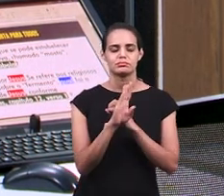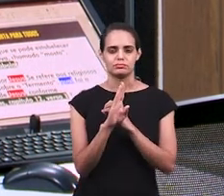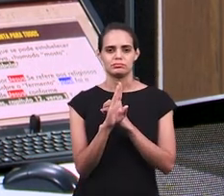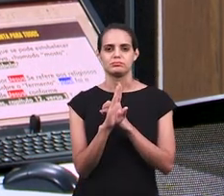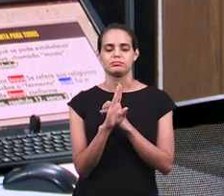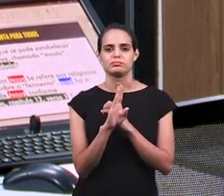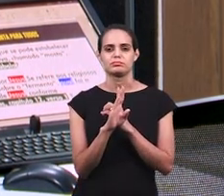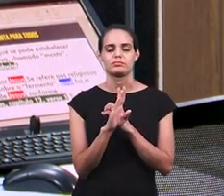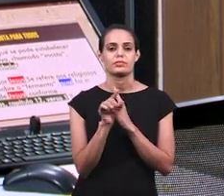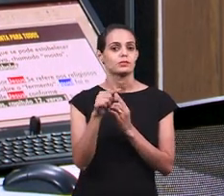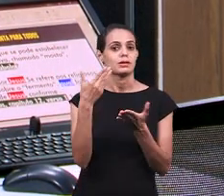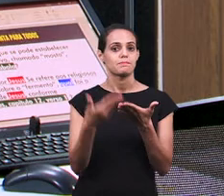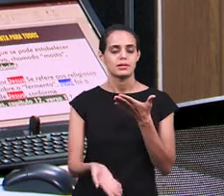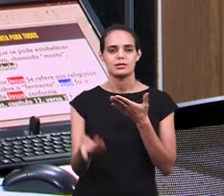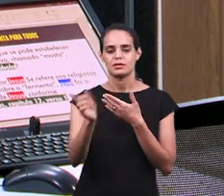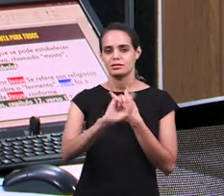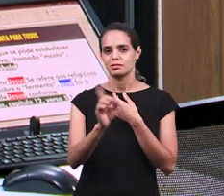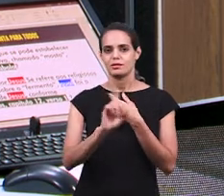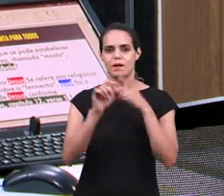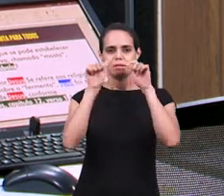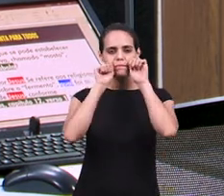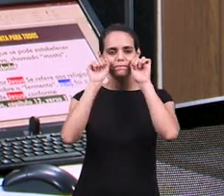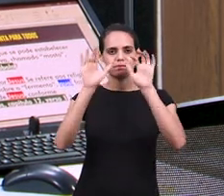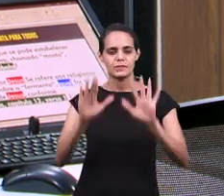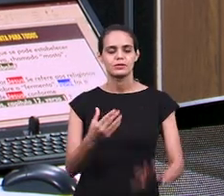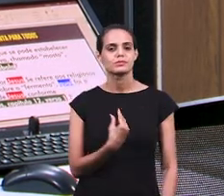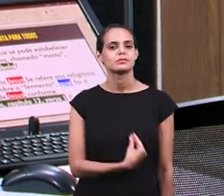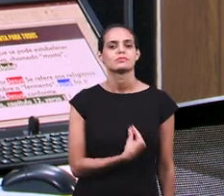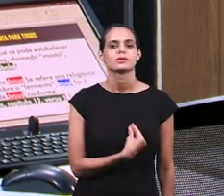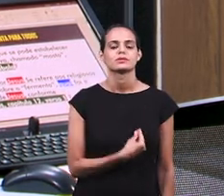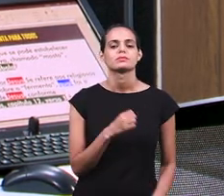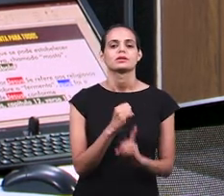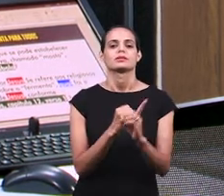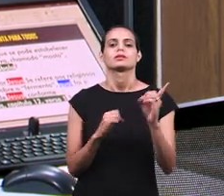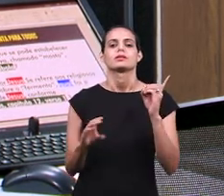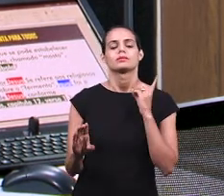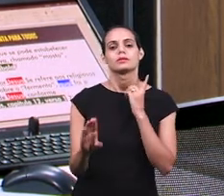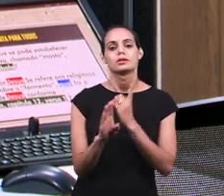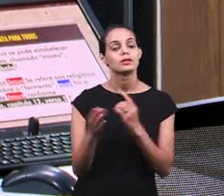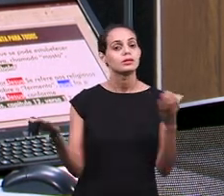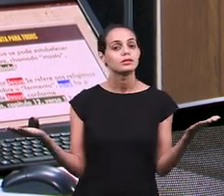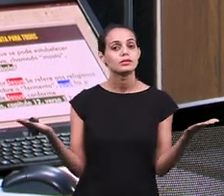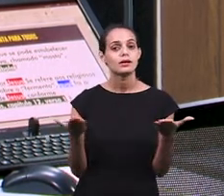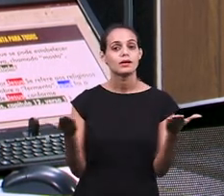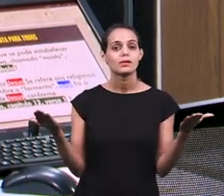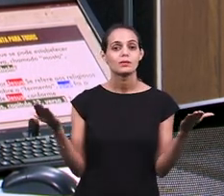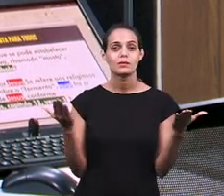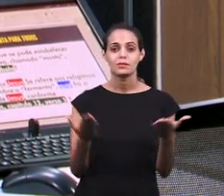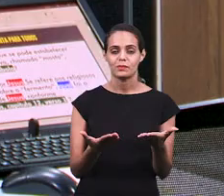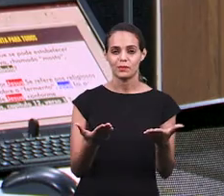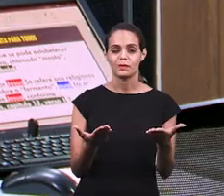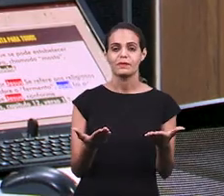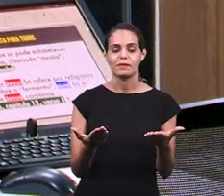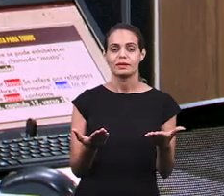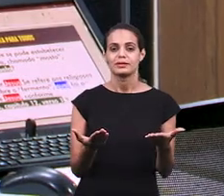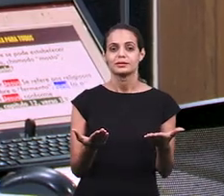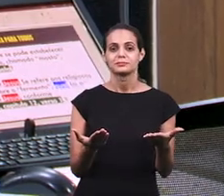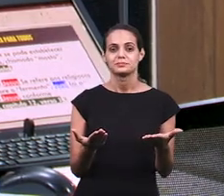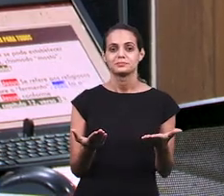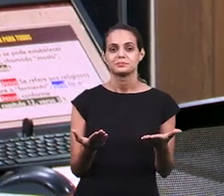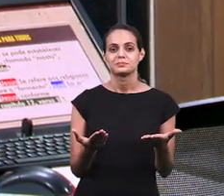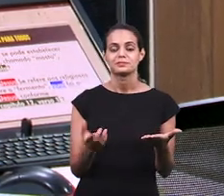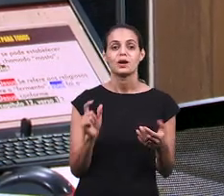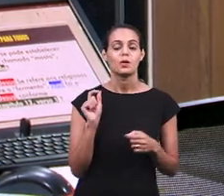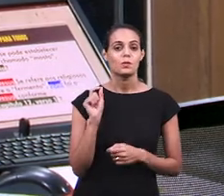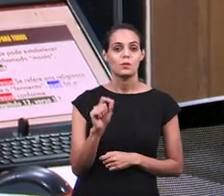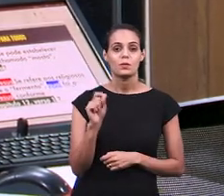Escola Bíblica Dominical, e você não deve perder essa bênção de participar da Escola Bíblica Dominical. E a partir de agora, eu vou deixar aqui agora o